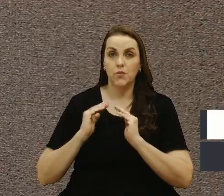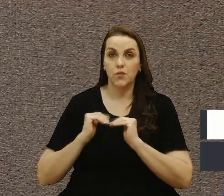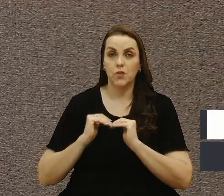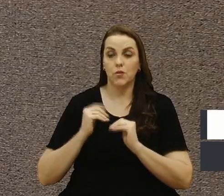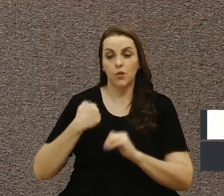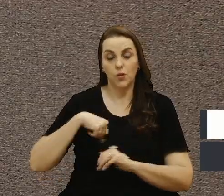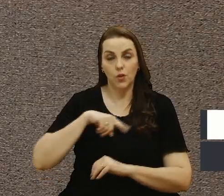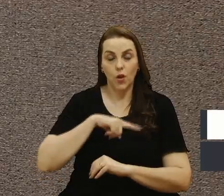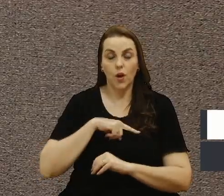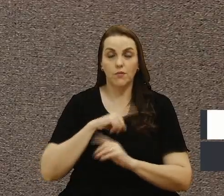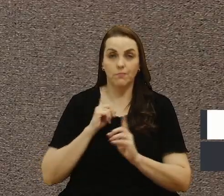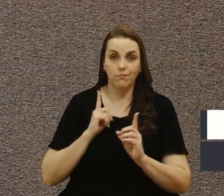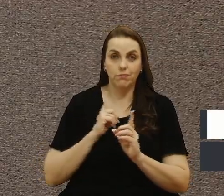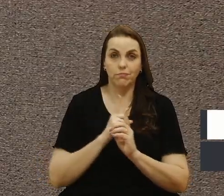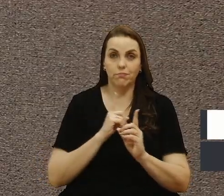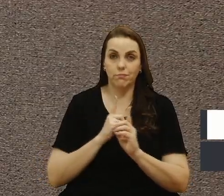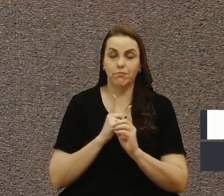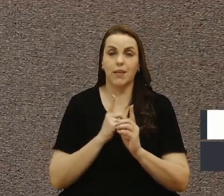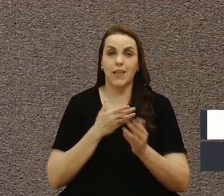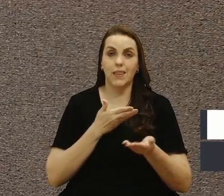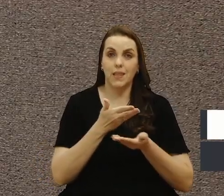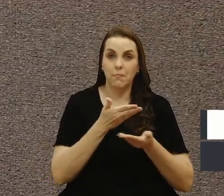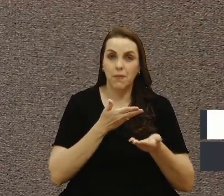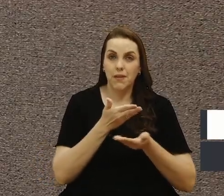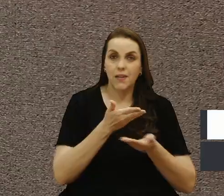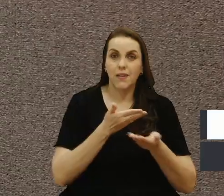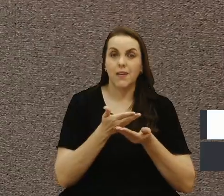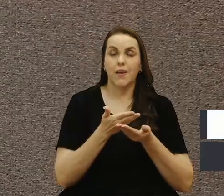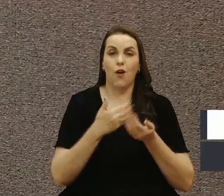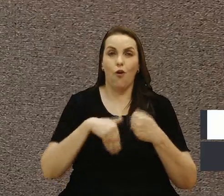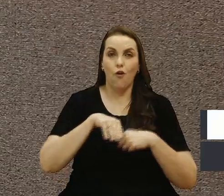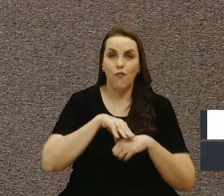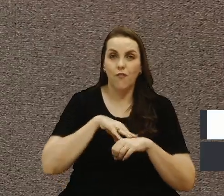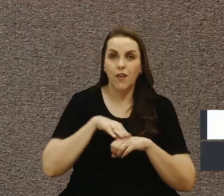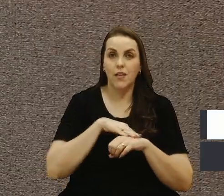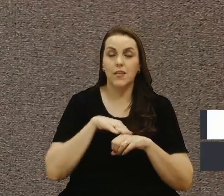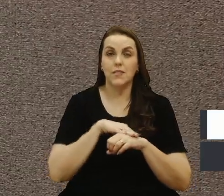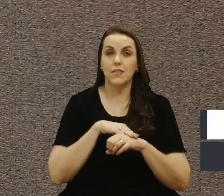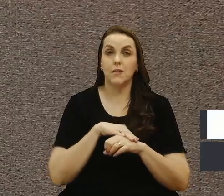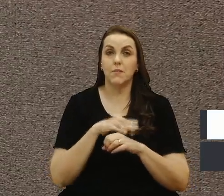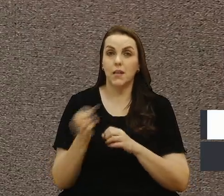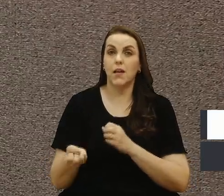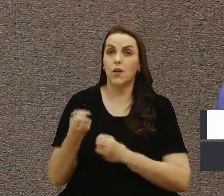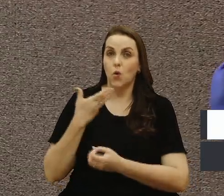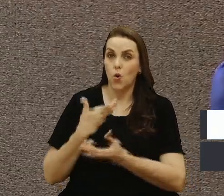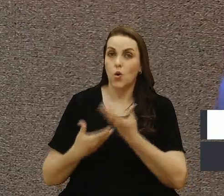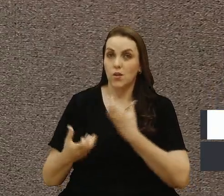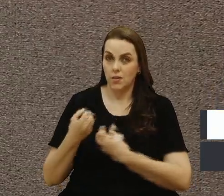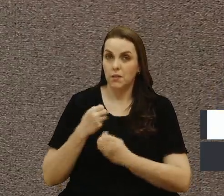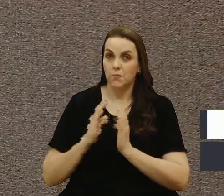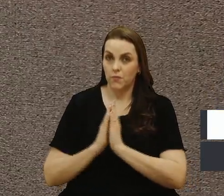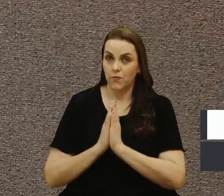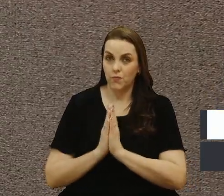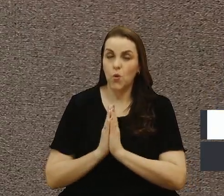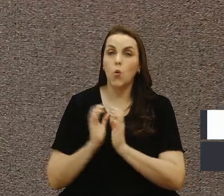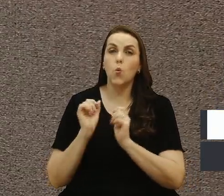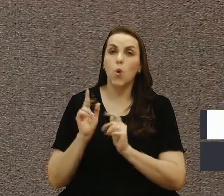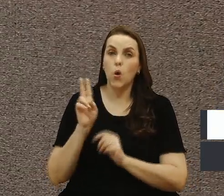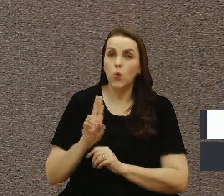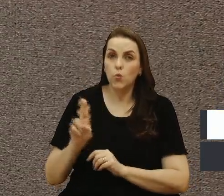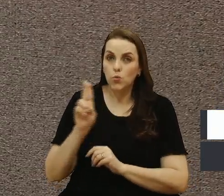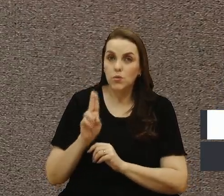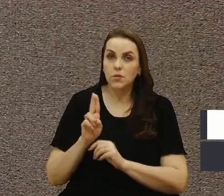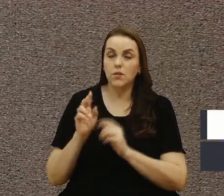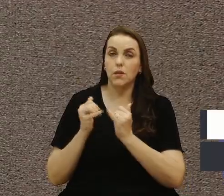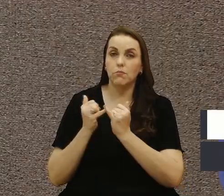interviesse nessa situação, intermediasse alguma mudança, alguma conversa, que me enviassem os relatos, o que acontece, qual a linha tu usa, há